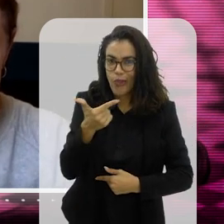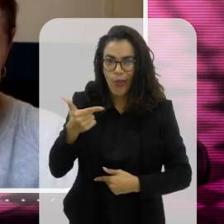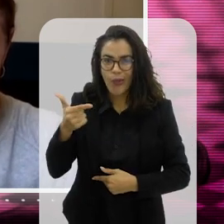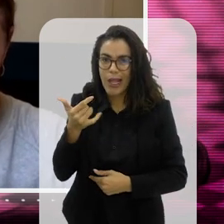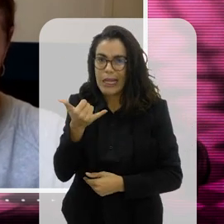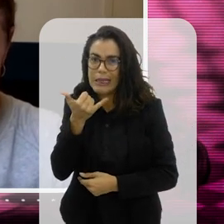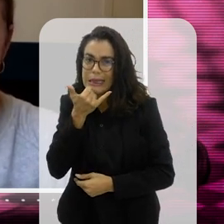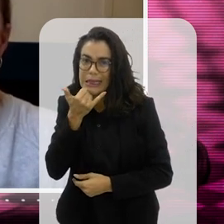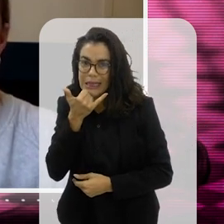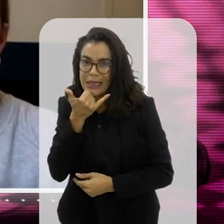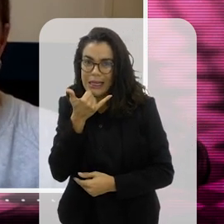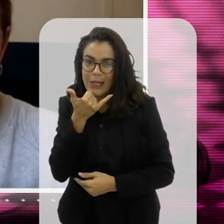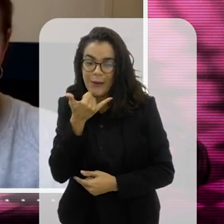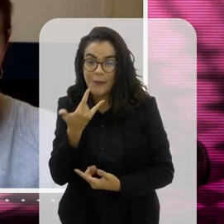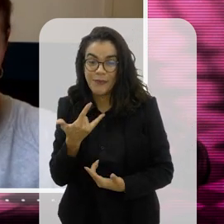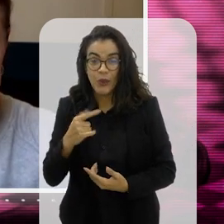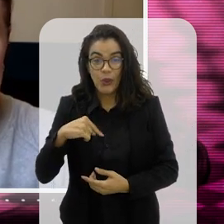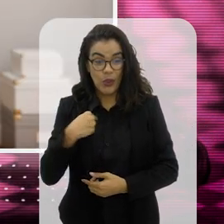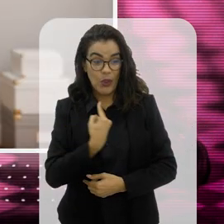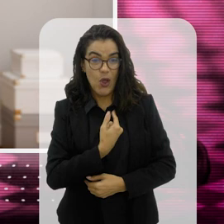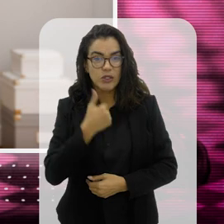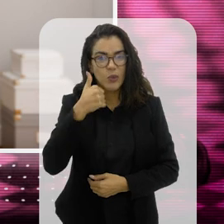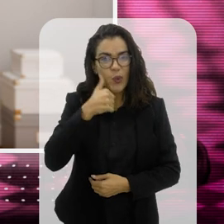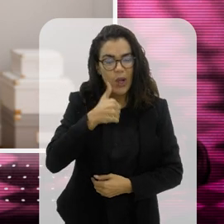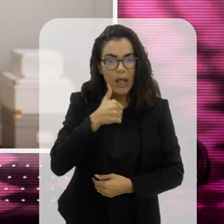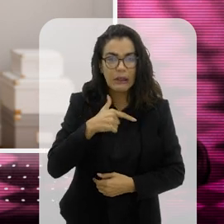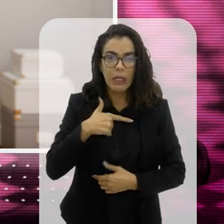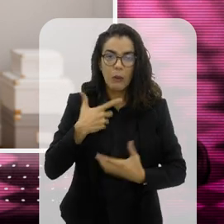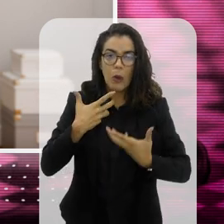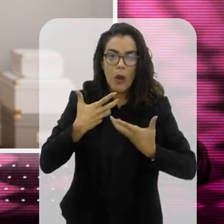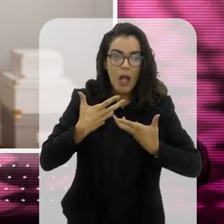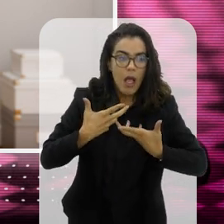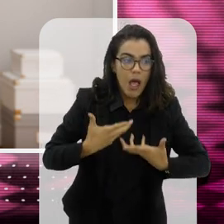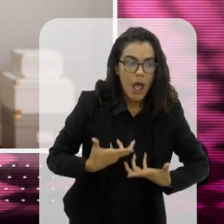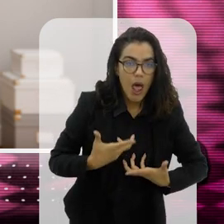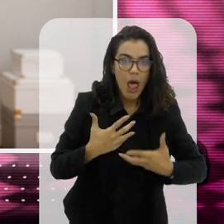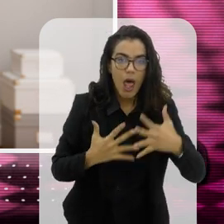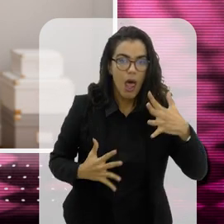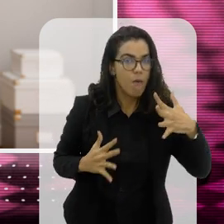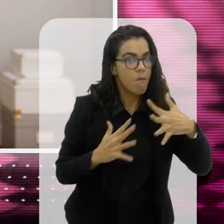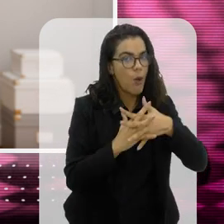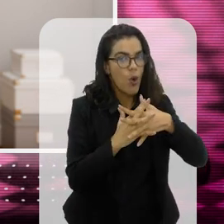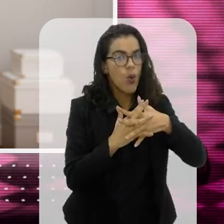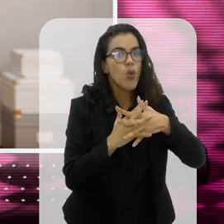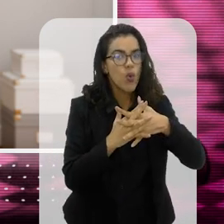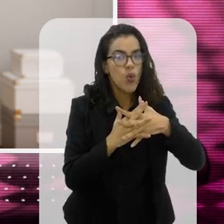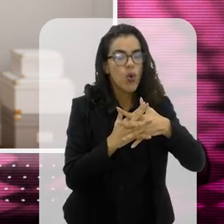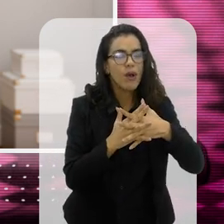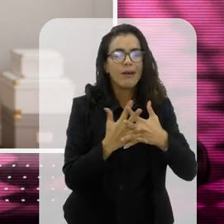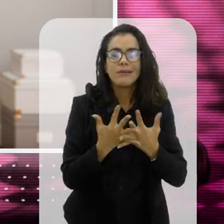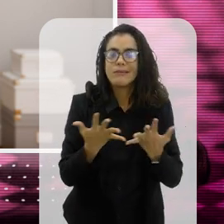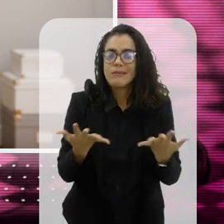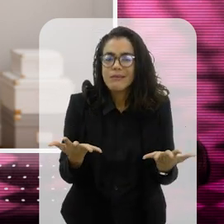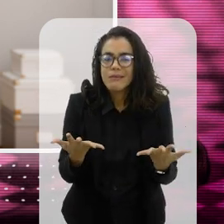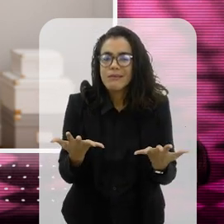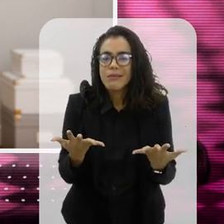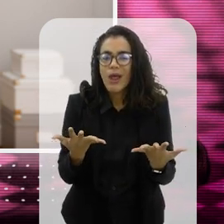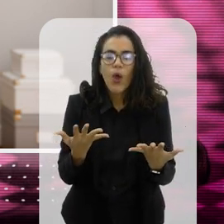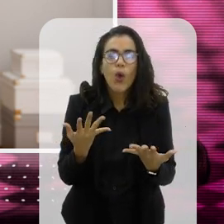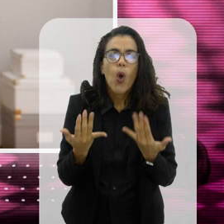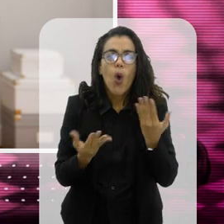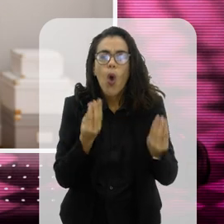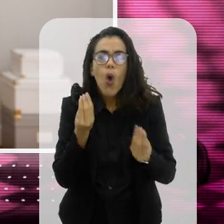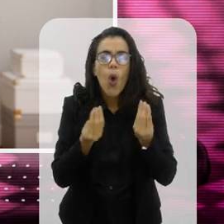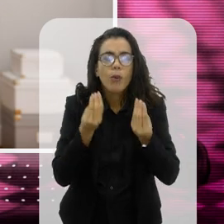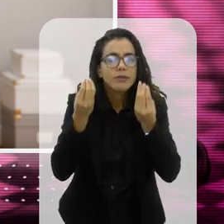existem argumentos, né? Os números não mentem. Enquanto nós, mulheres, temos uma sobrecarga gigantesca, até que